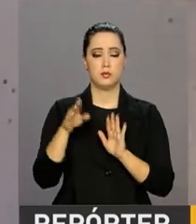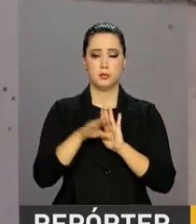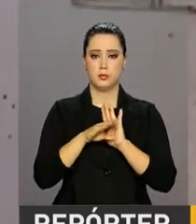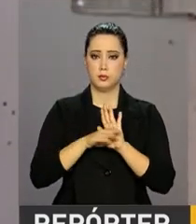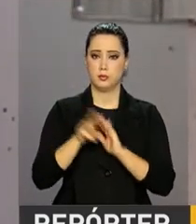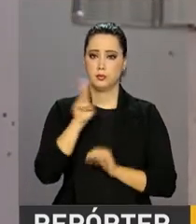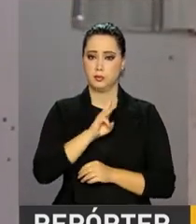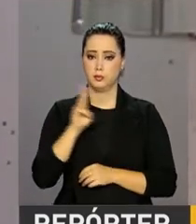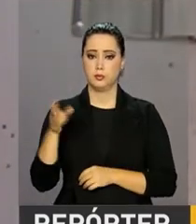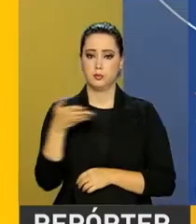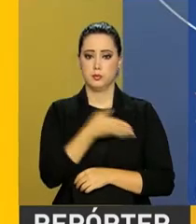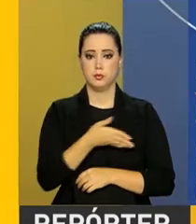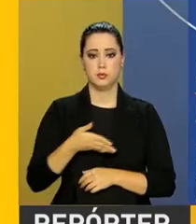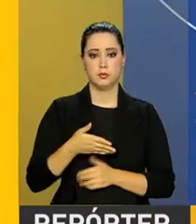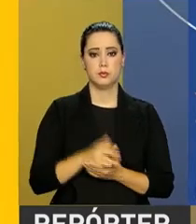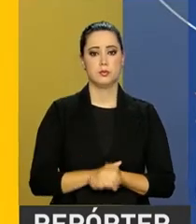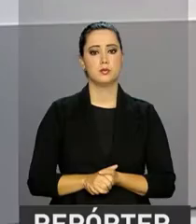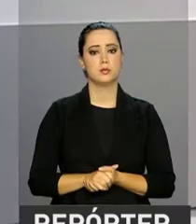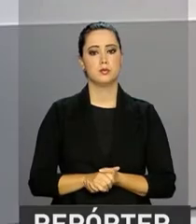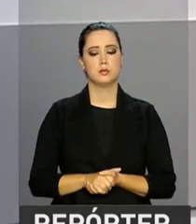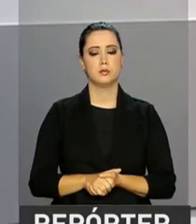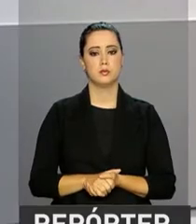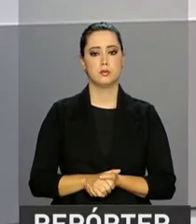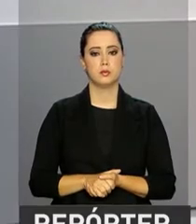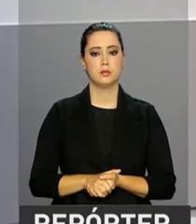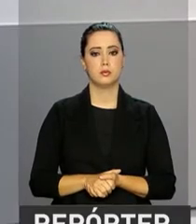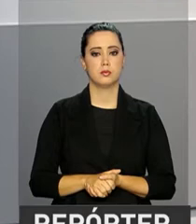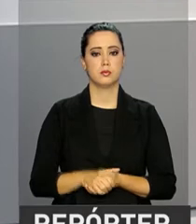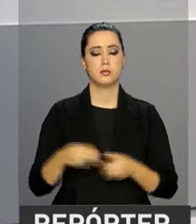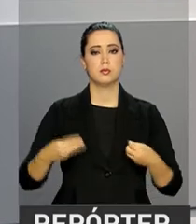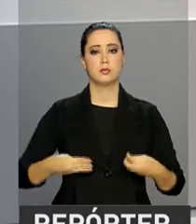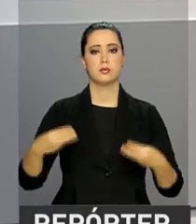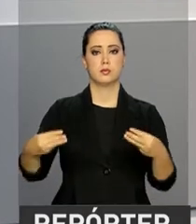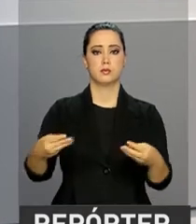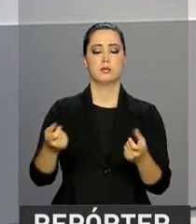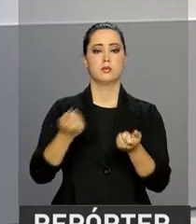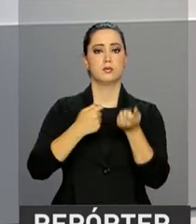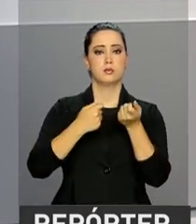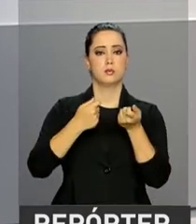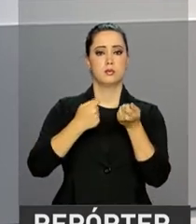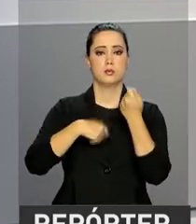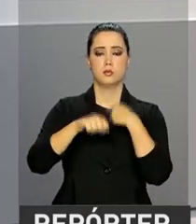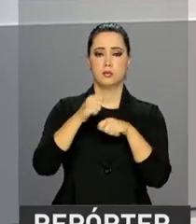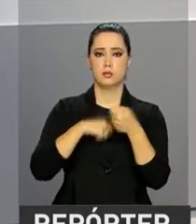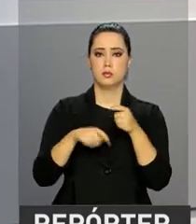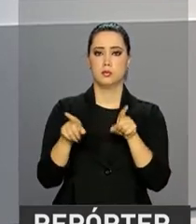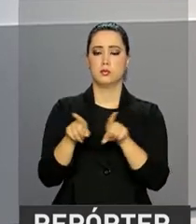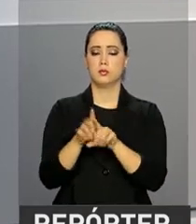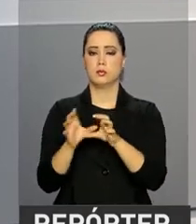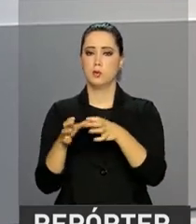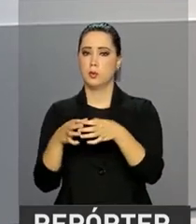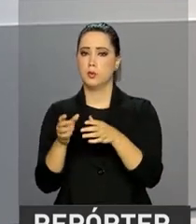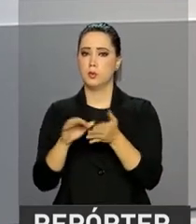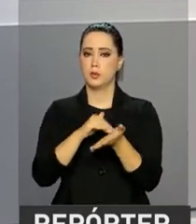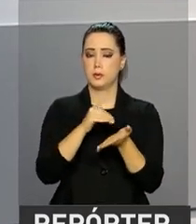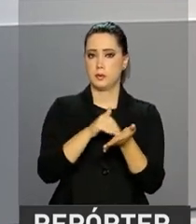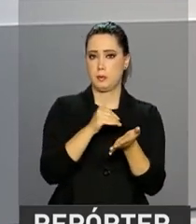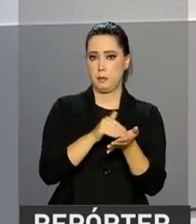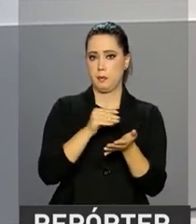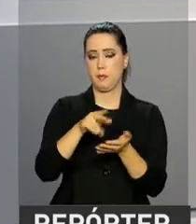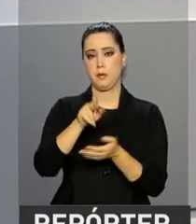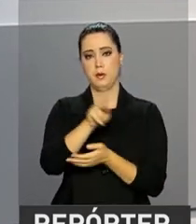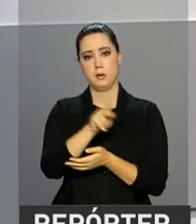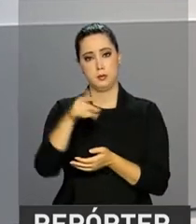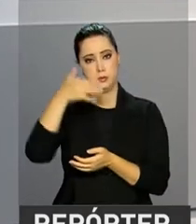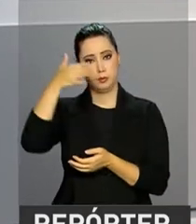do programa na internet o ministério da fazenda a secretaria geral da presidência da república eo ministério da indústria